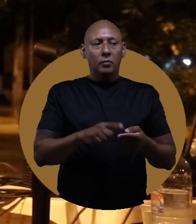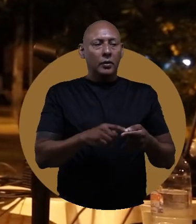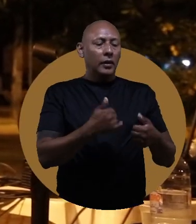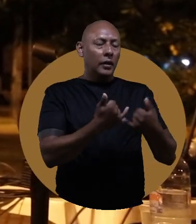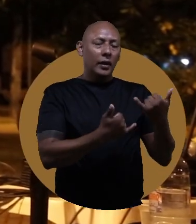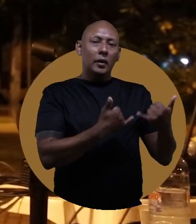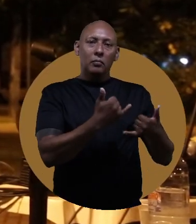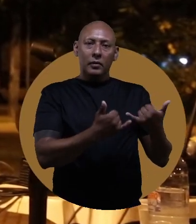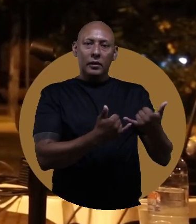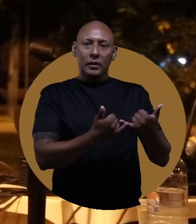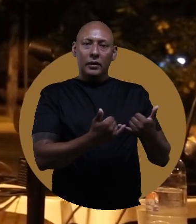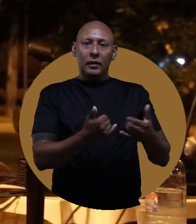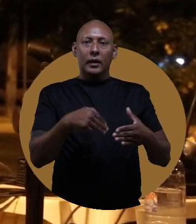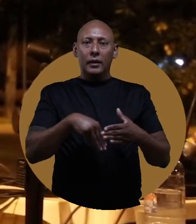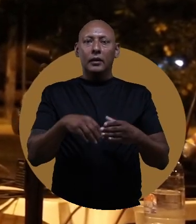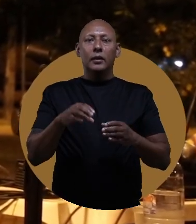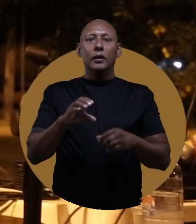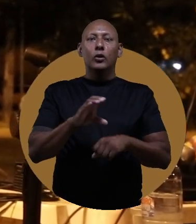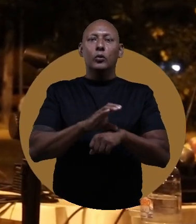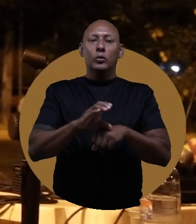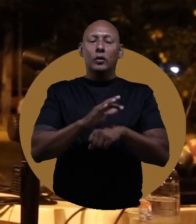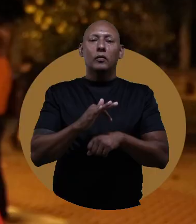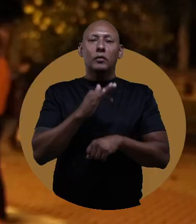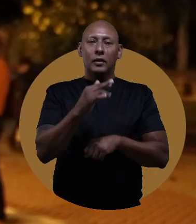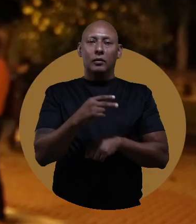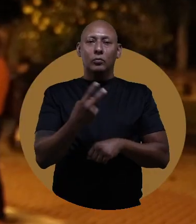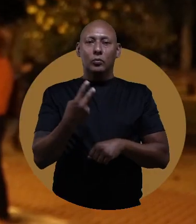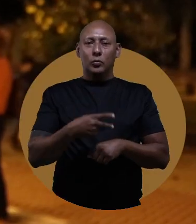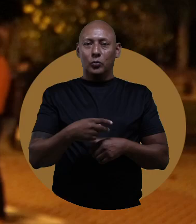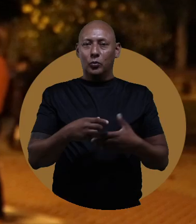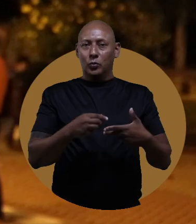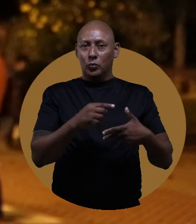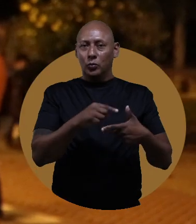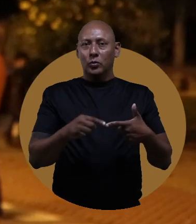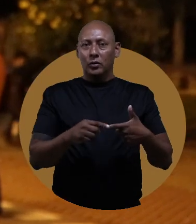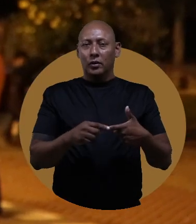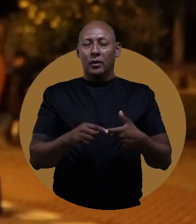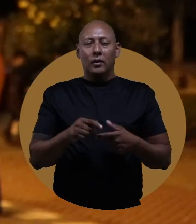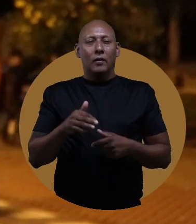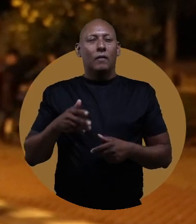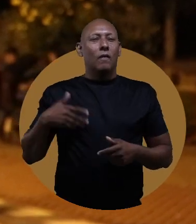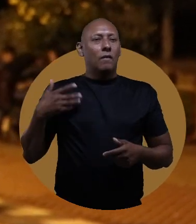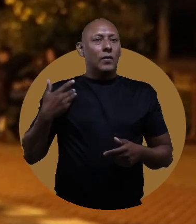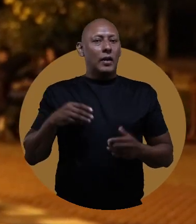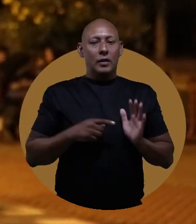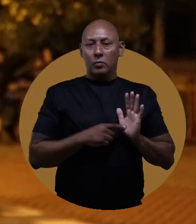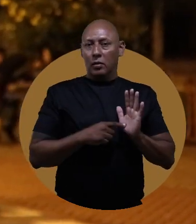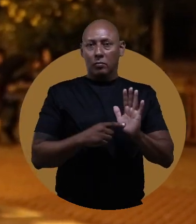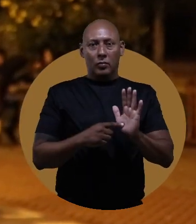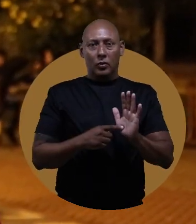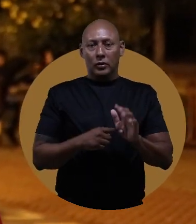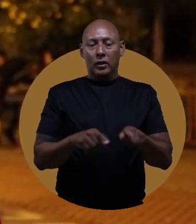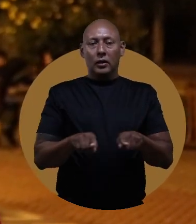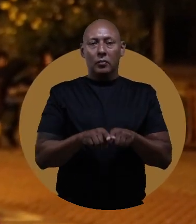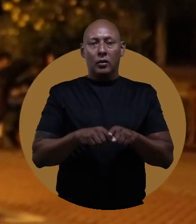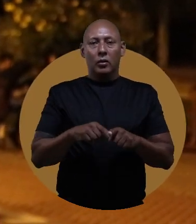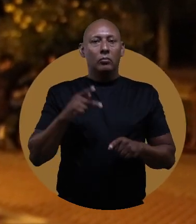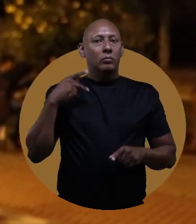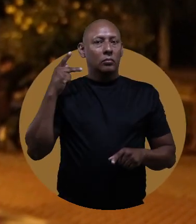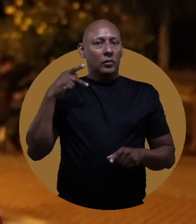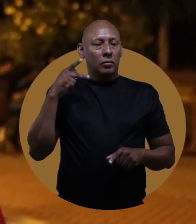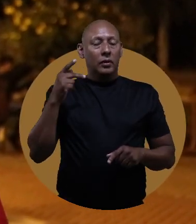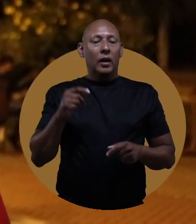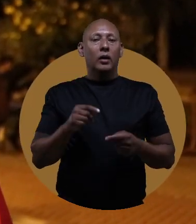lazer, que estão na Constituição esses dois direitos, né? Eu fico muito feliz aqui de apoiar com uma emenda impositiva enquanto vereador